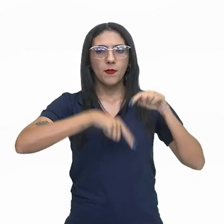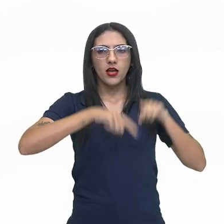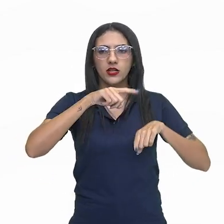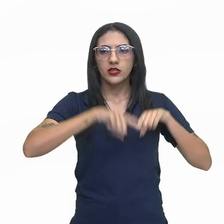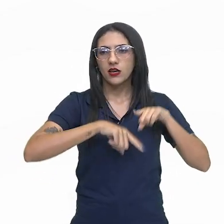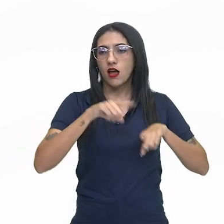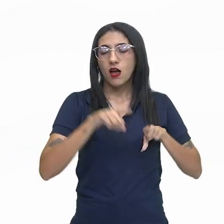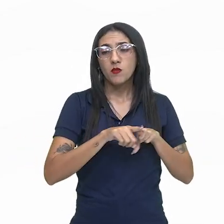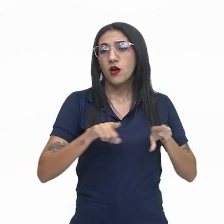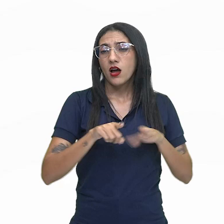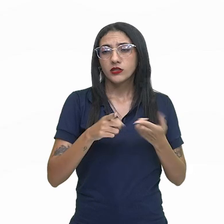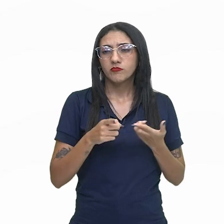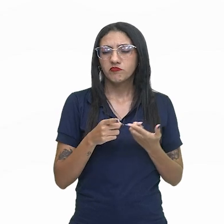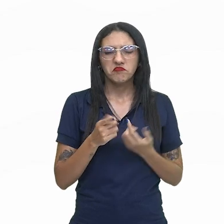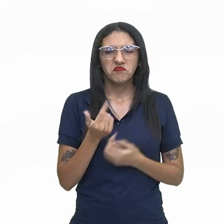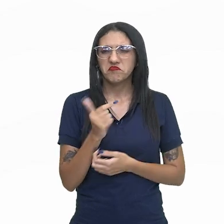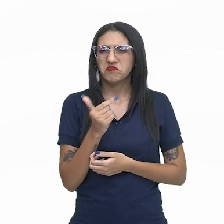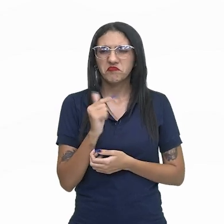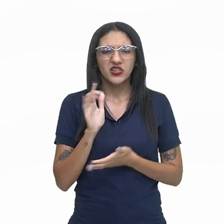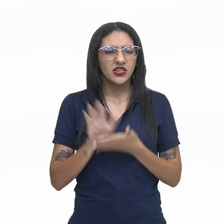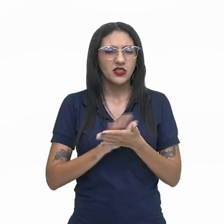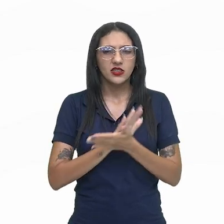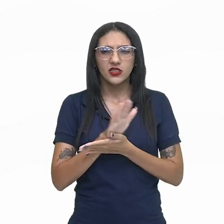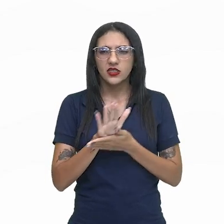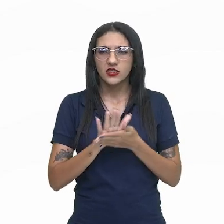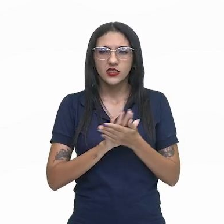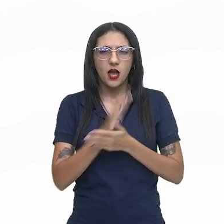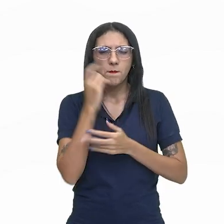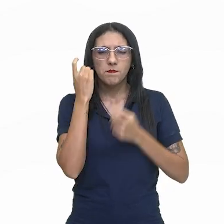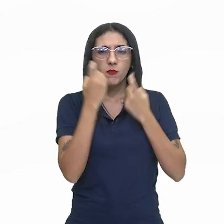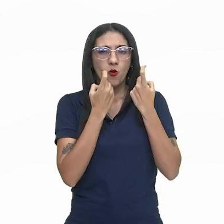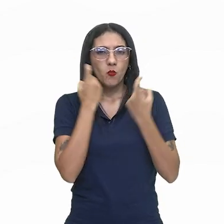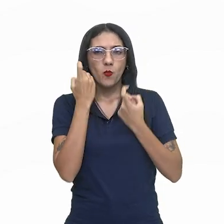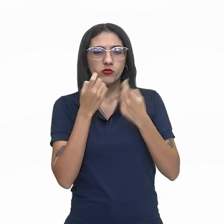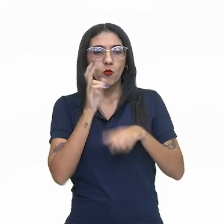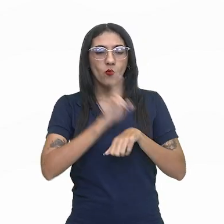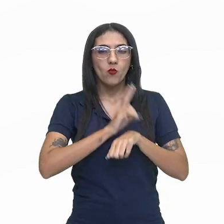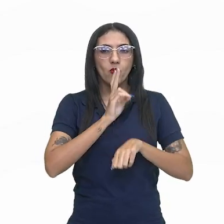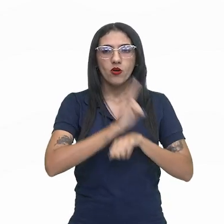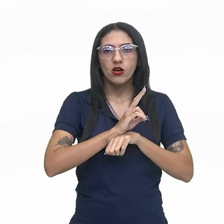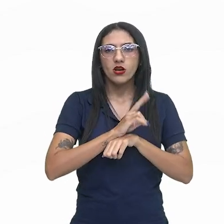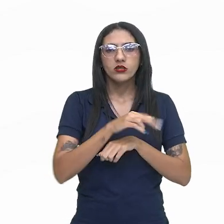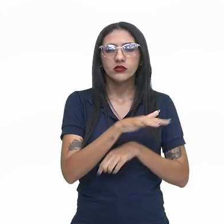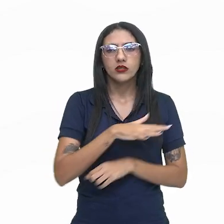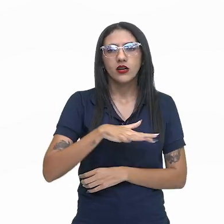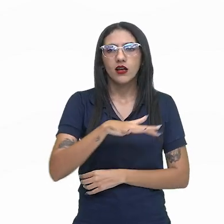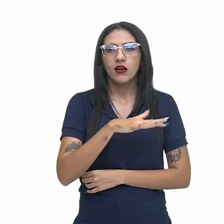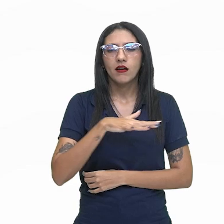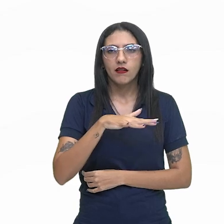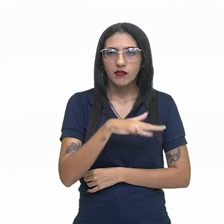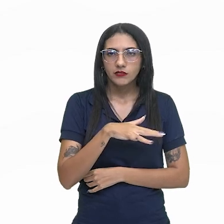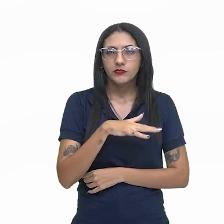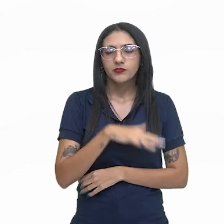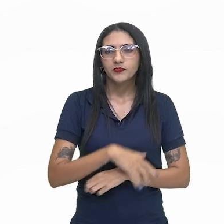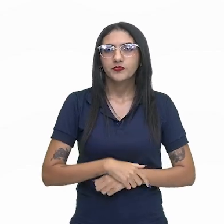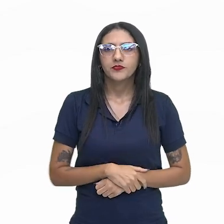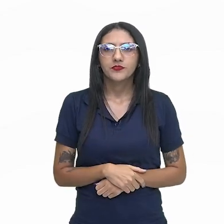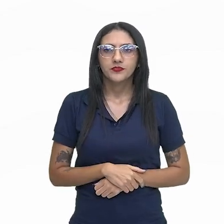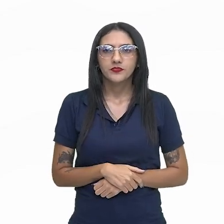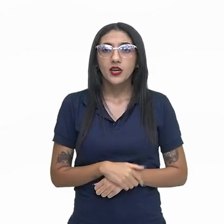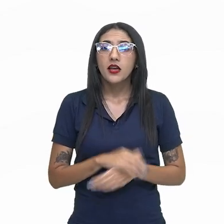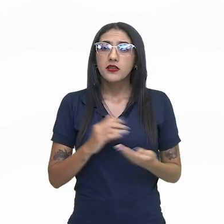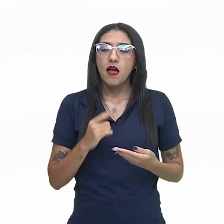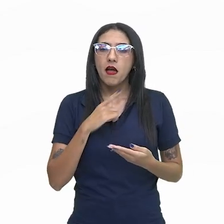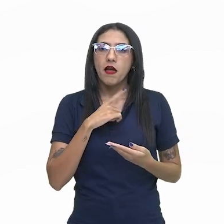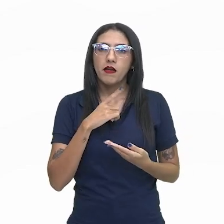está tomando ali os devidos cuidados, né, com relação a essa extração. E aí